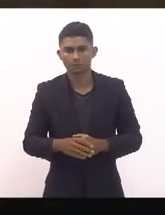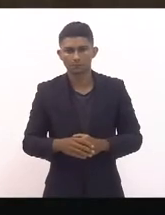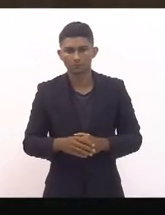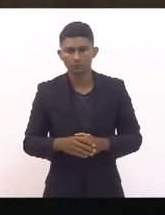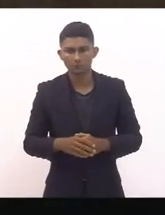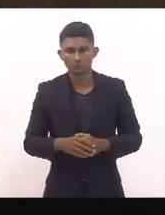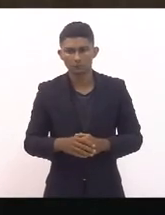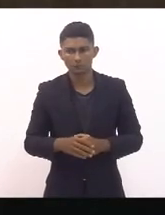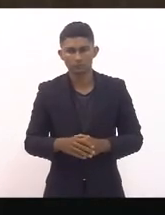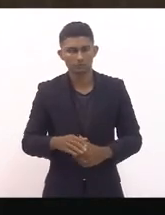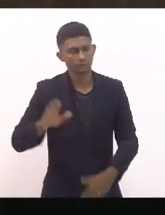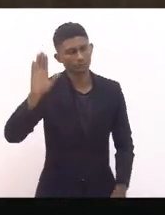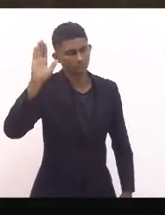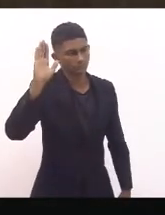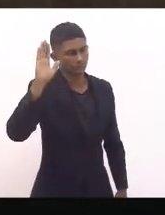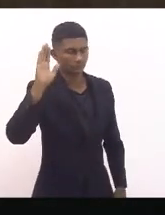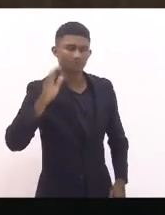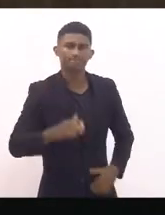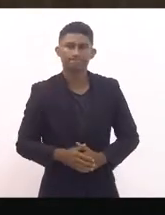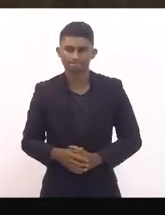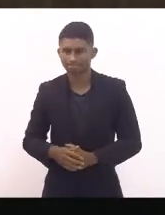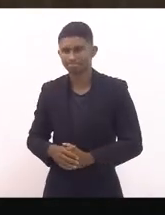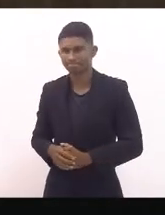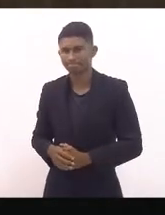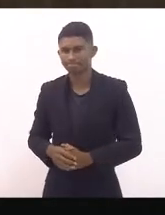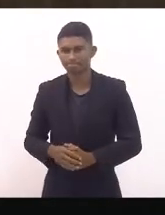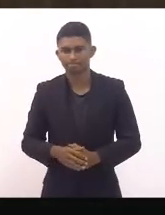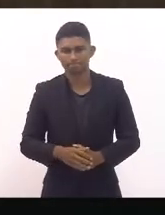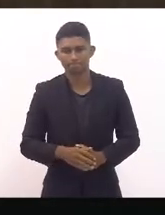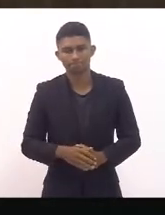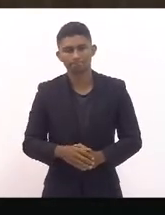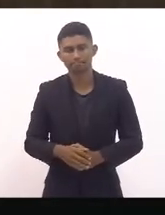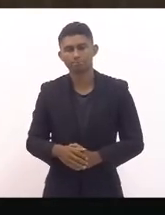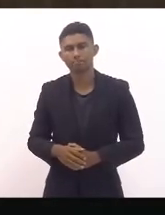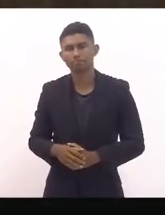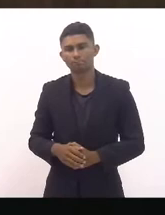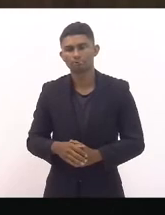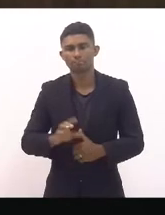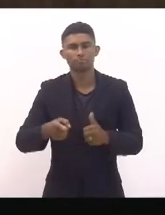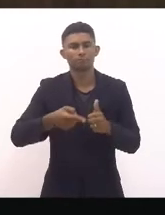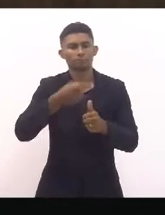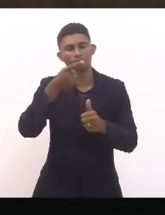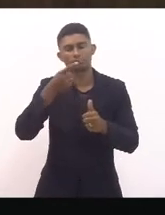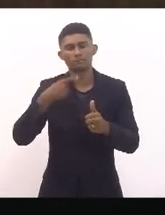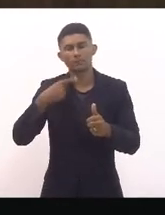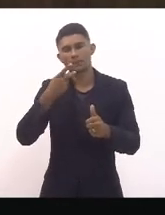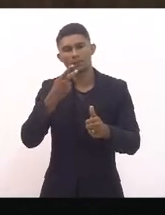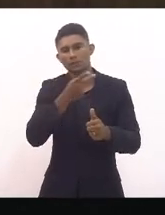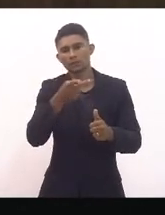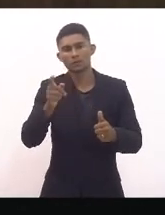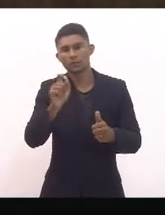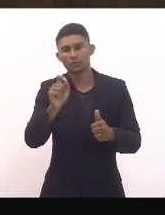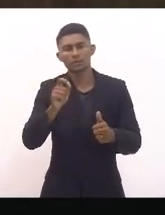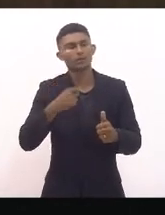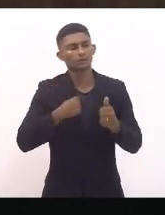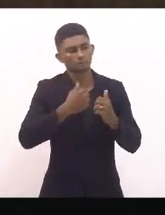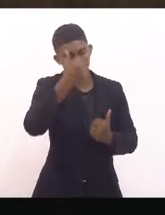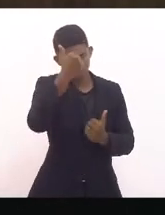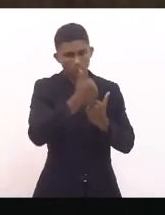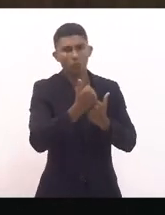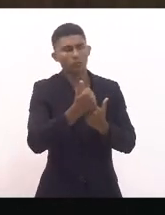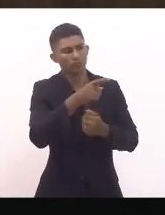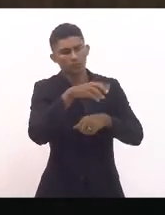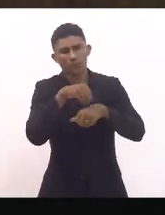Eu quero fazer uma questão de ordem aqui. Inicialmente, registrar aqui, né, o nosso apoio a essa